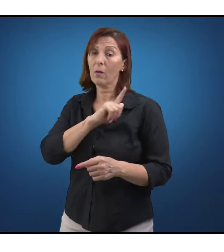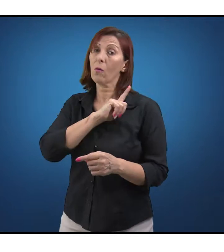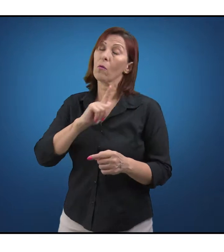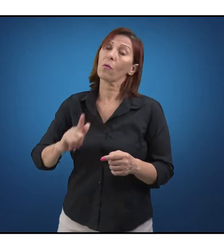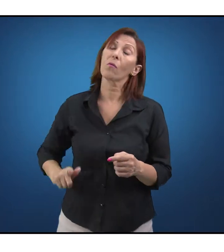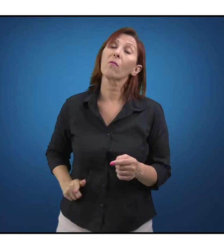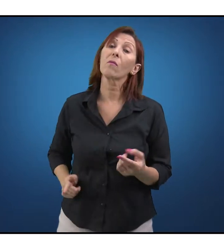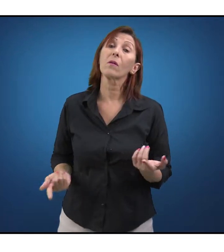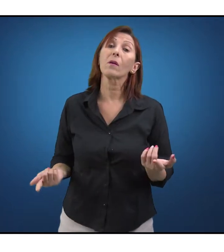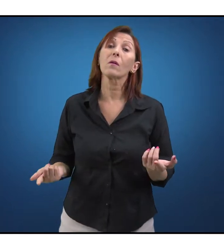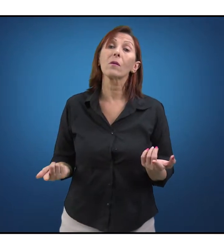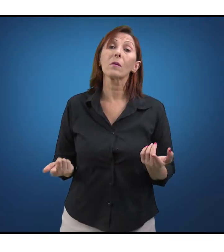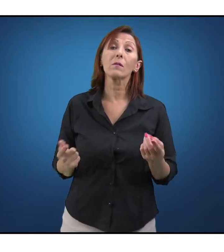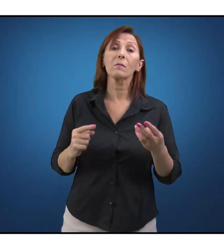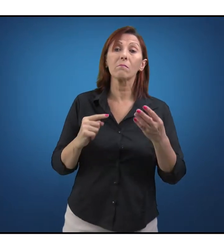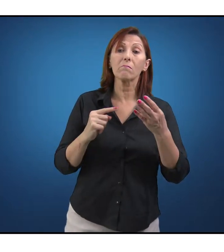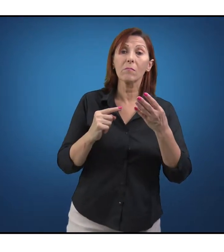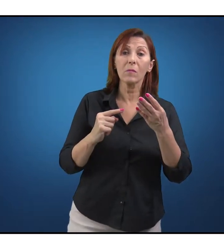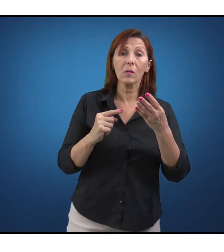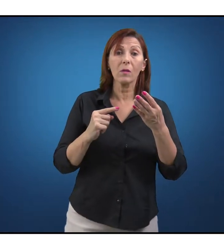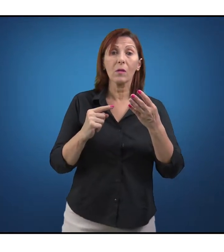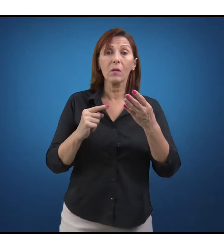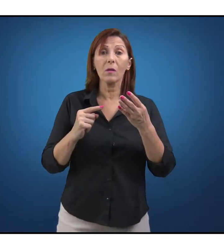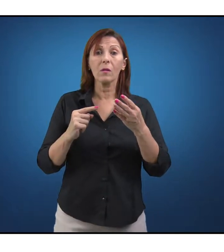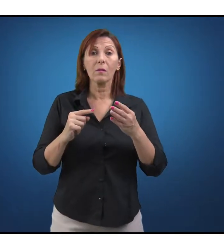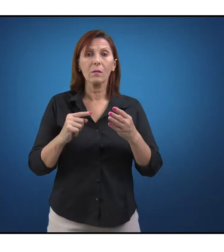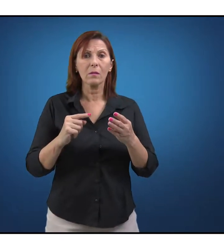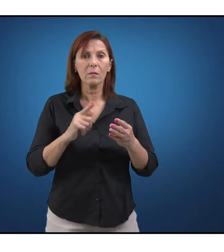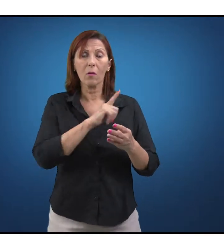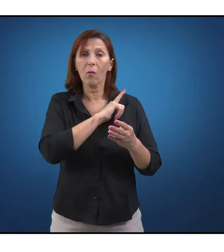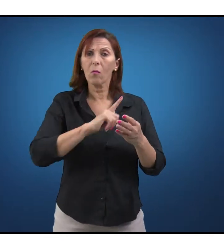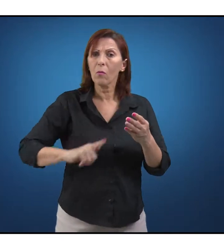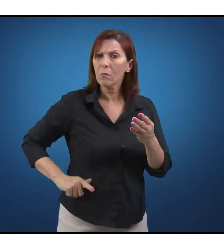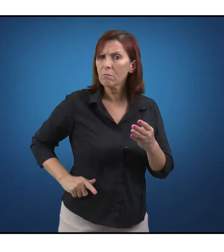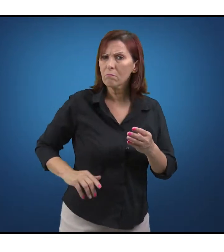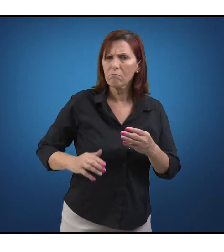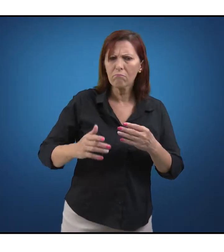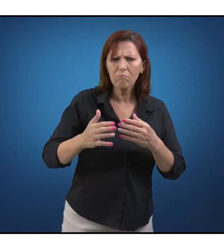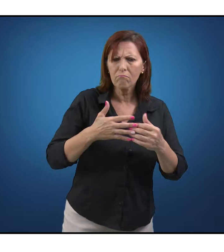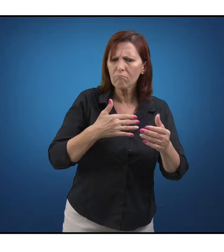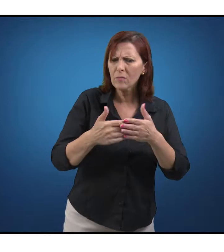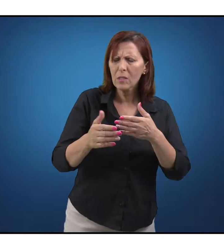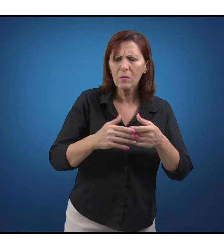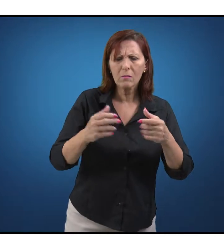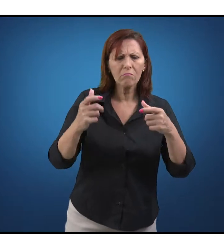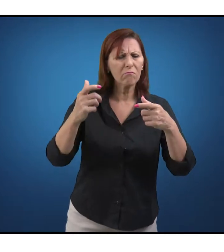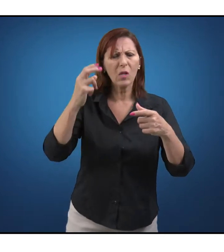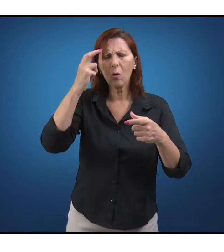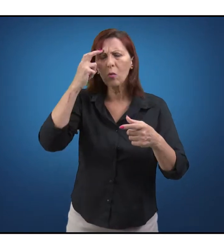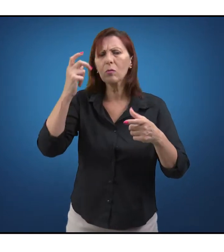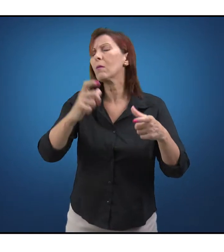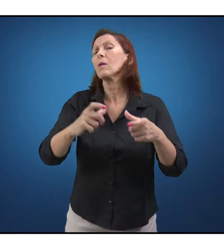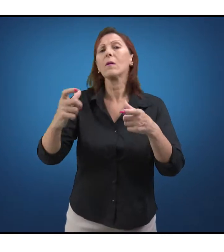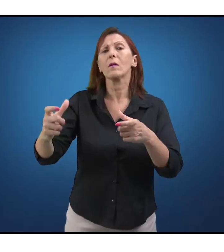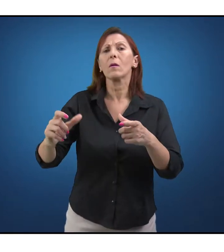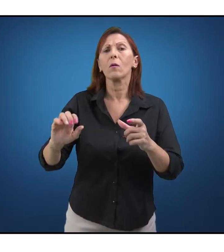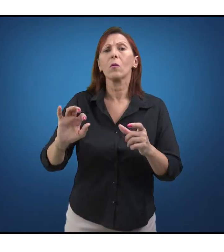que é o governo? O governo, ele independe da cultura local. Então,